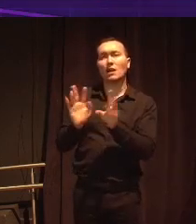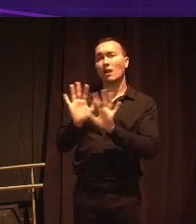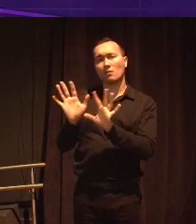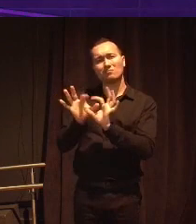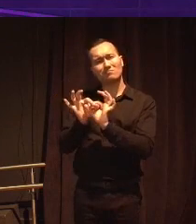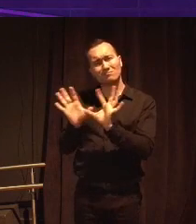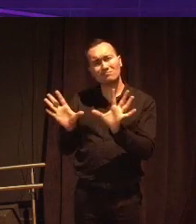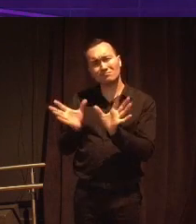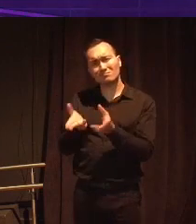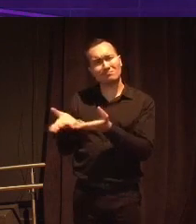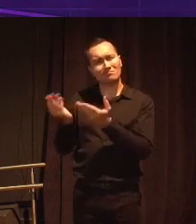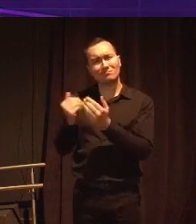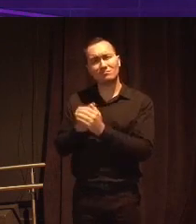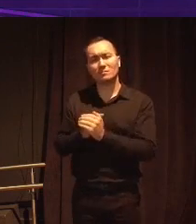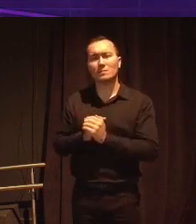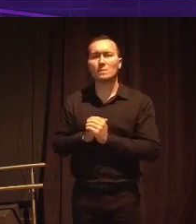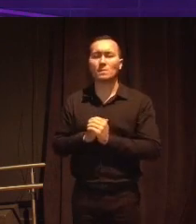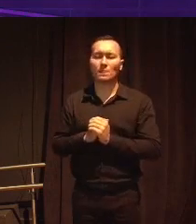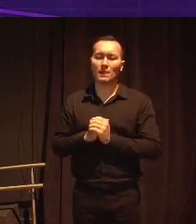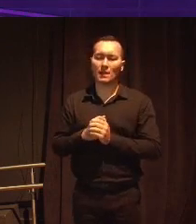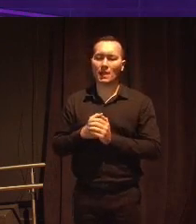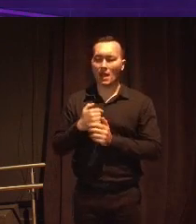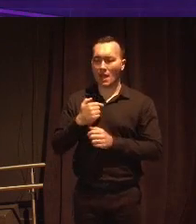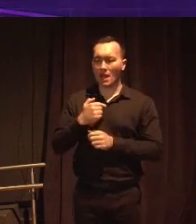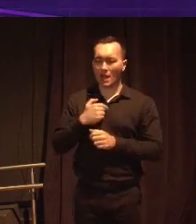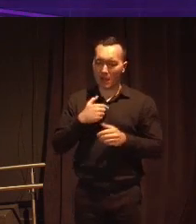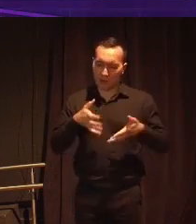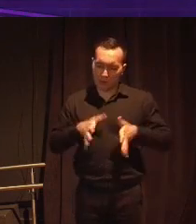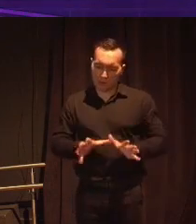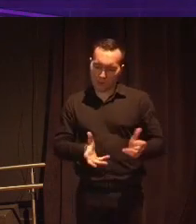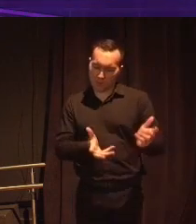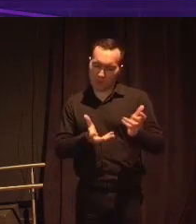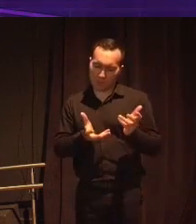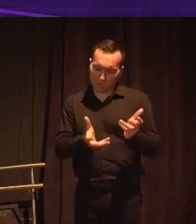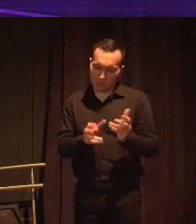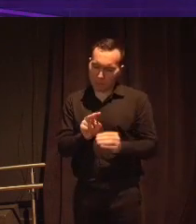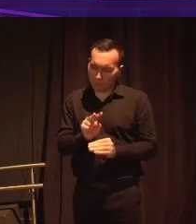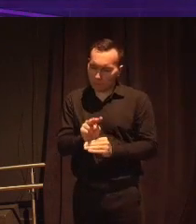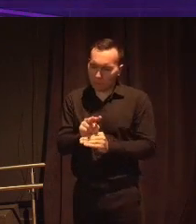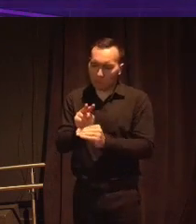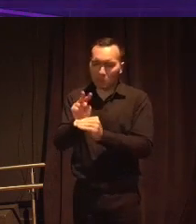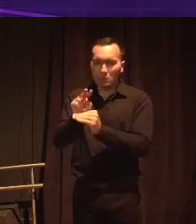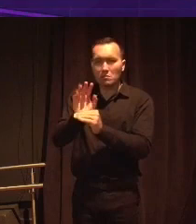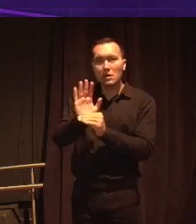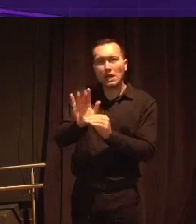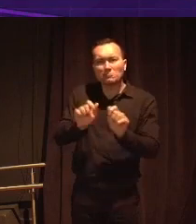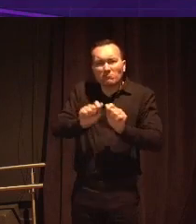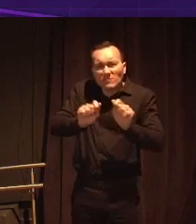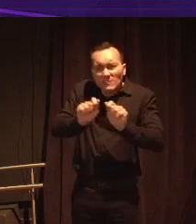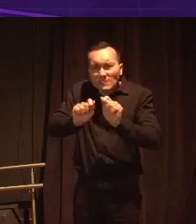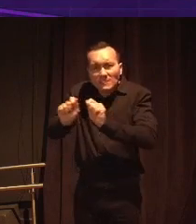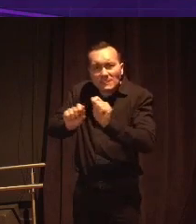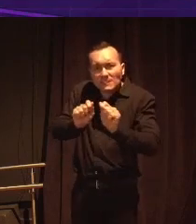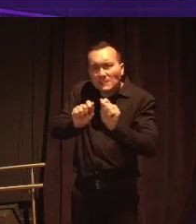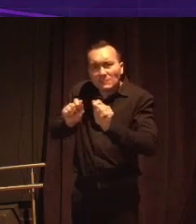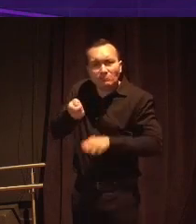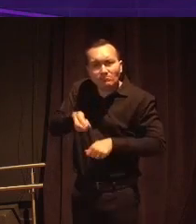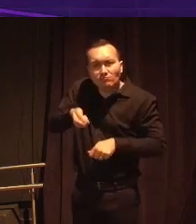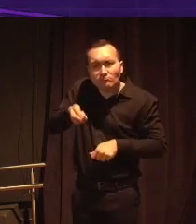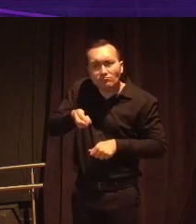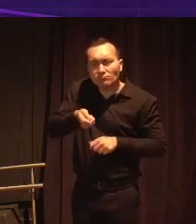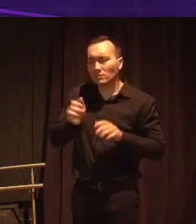desde pequenos, eu nunca fui uma mãe ali comando e controle, né? Muito pelo